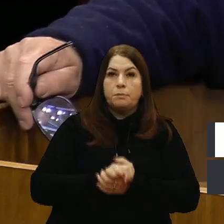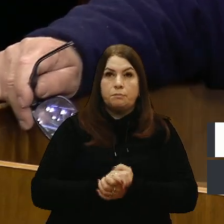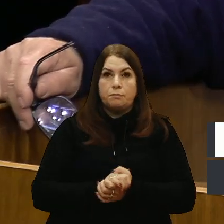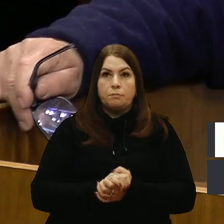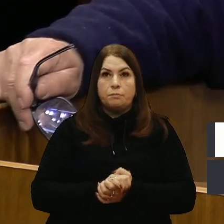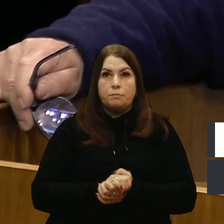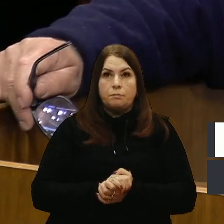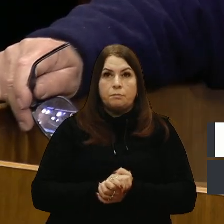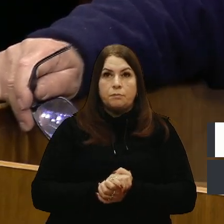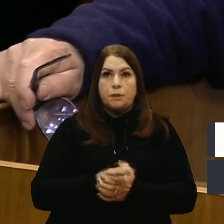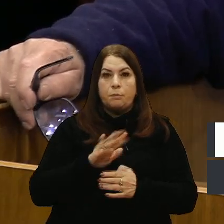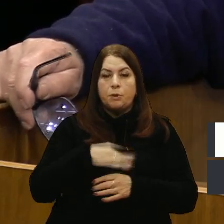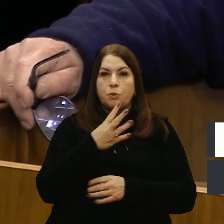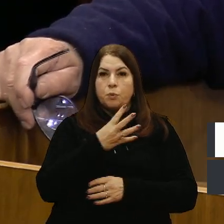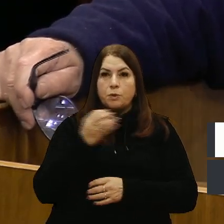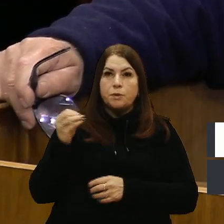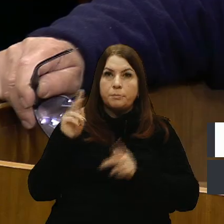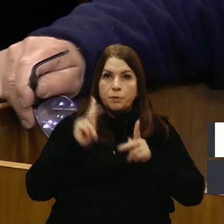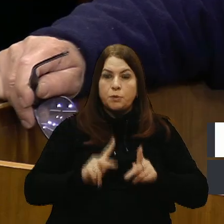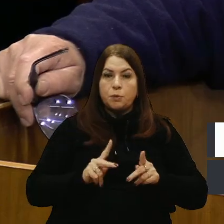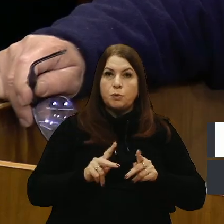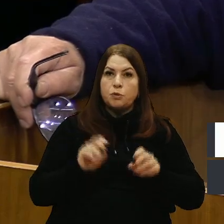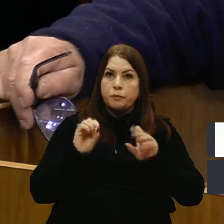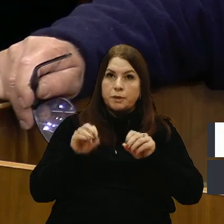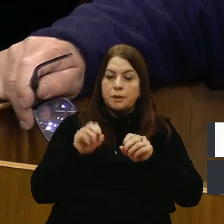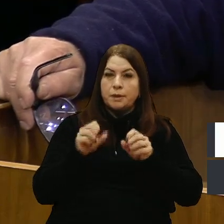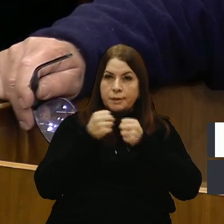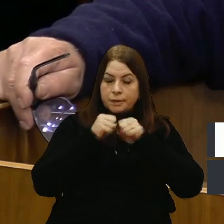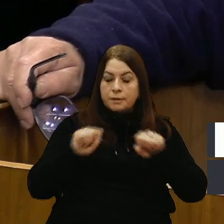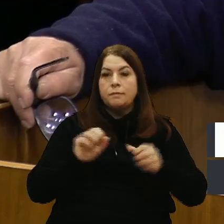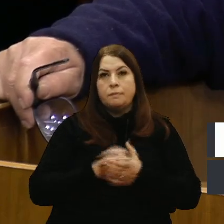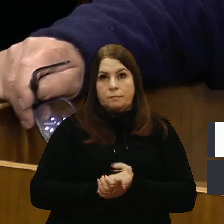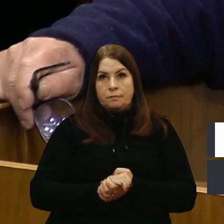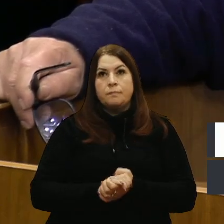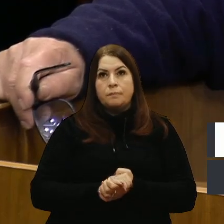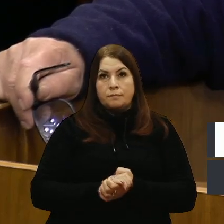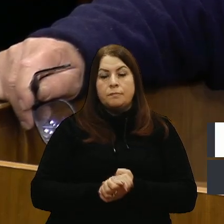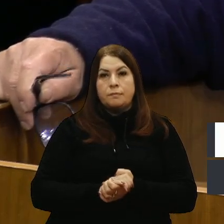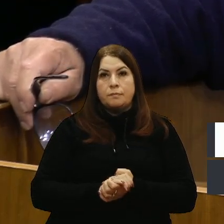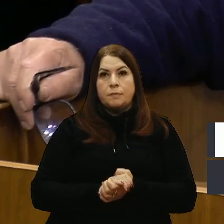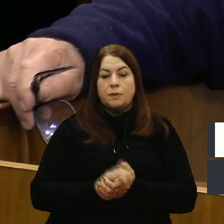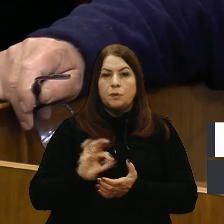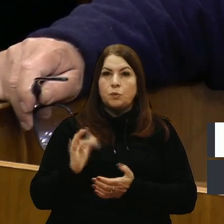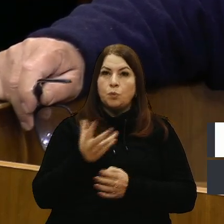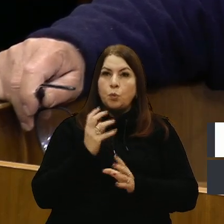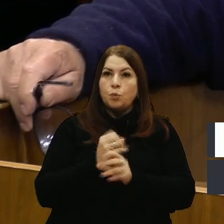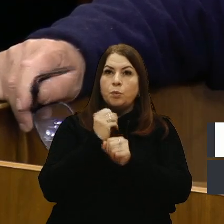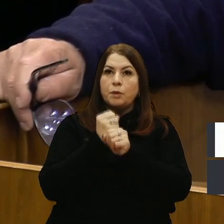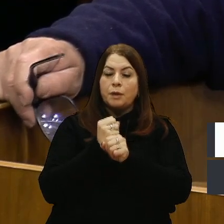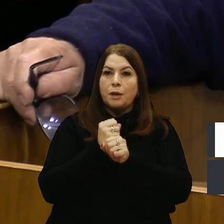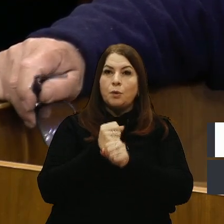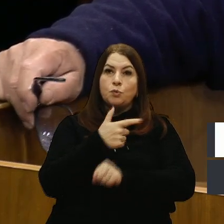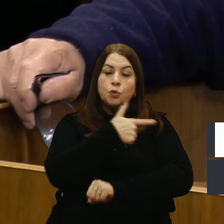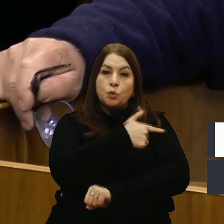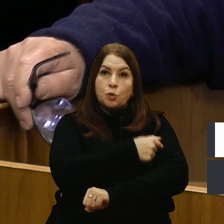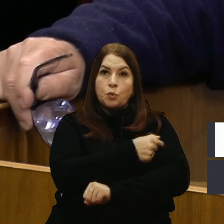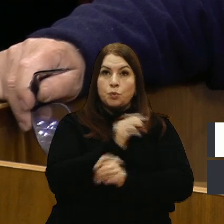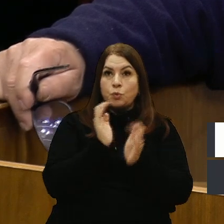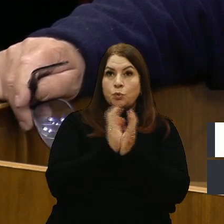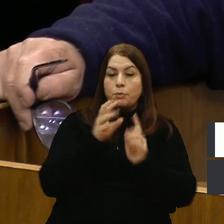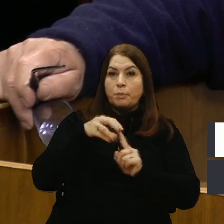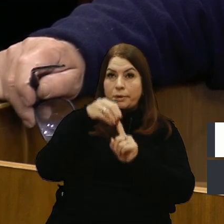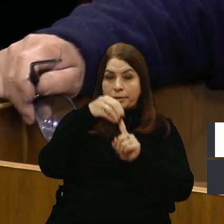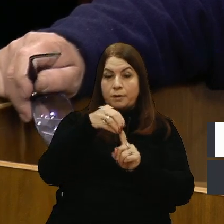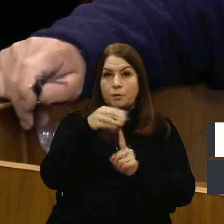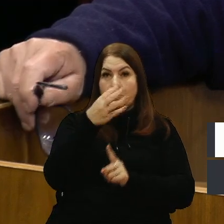Mais de 400 pessoas já foram capacitadas na secretaria. Então, o total de doses aplicadas em grupos